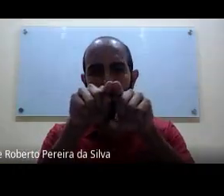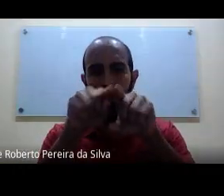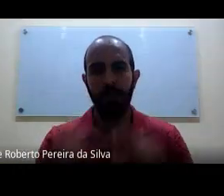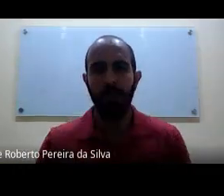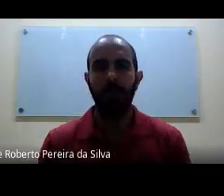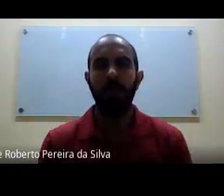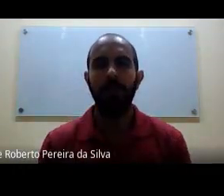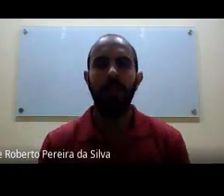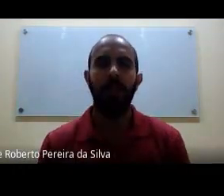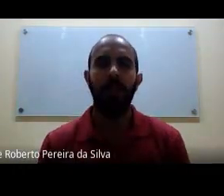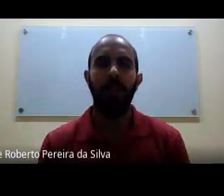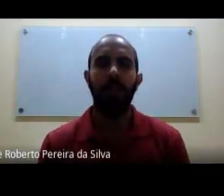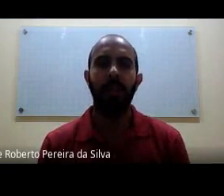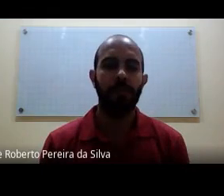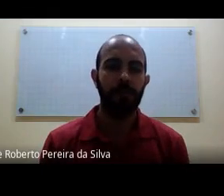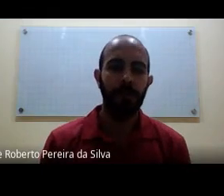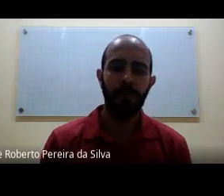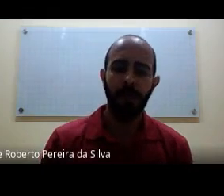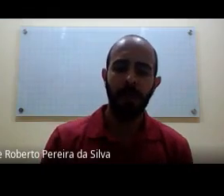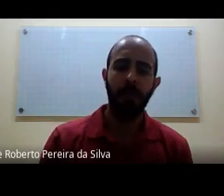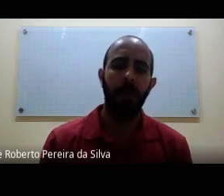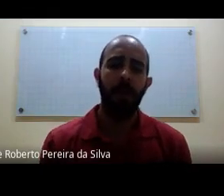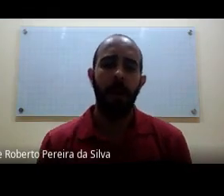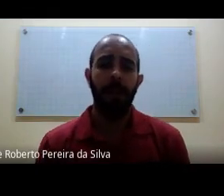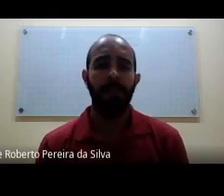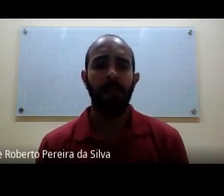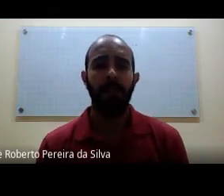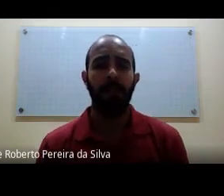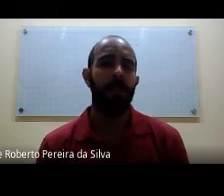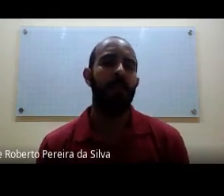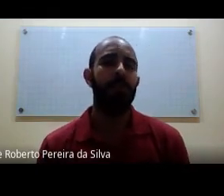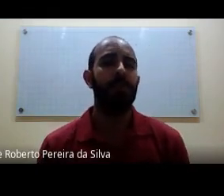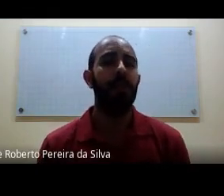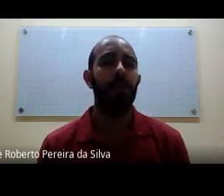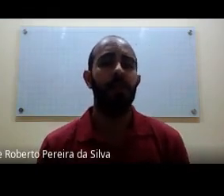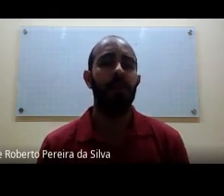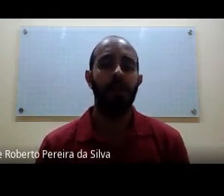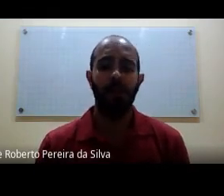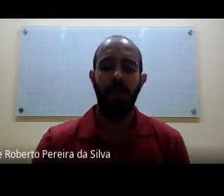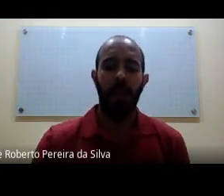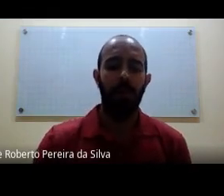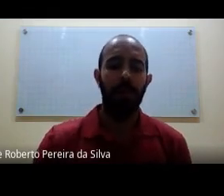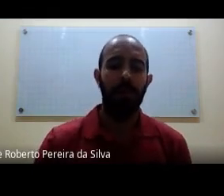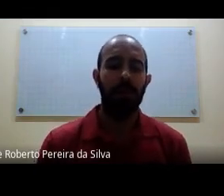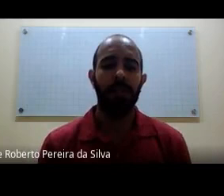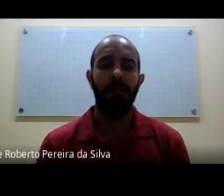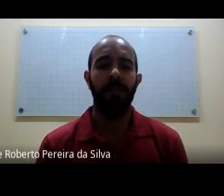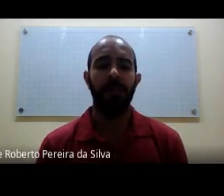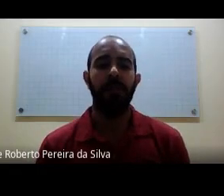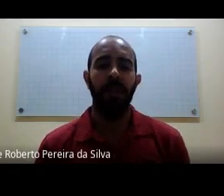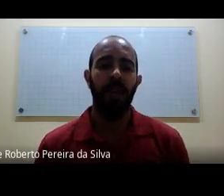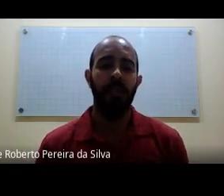mesmo ponto de onde ela tinha entrado. Então, para a gente visualizar, para a gente estudar melhor isso daí, a primeira coisa que a